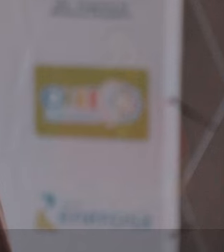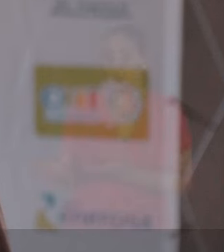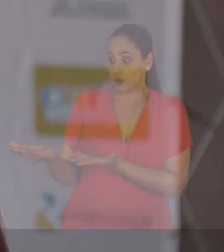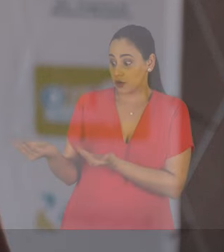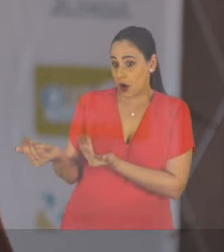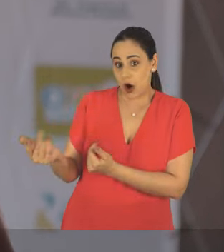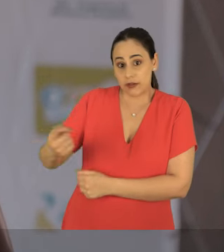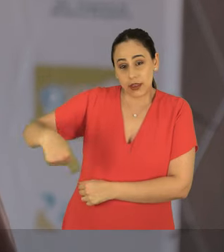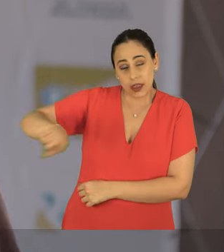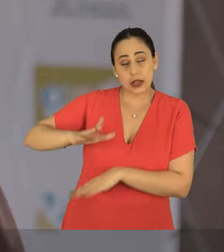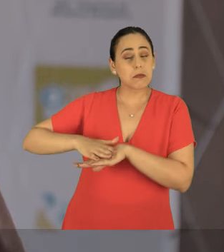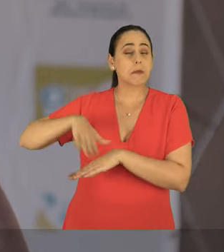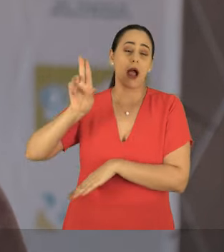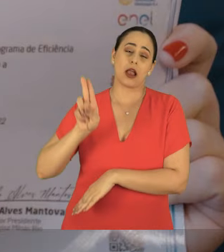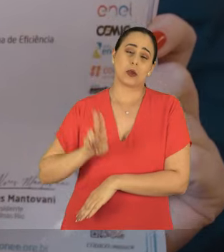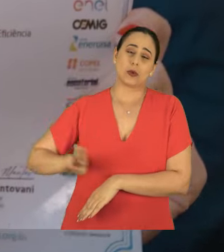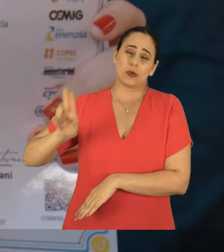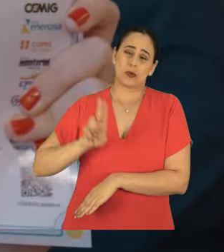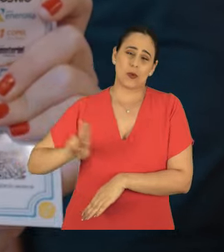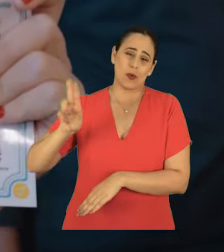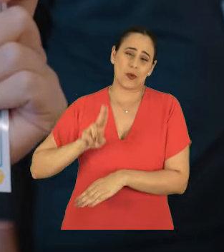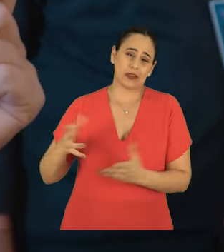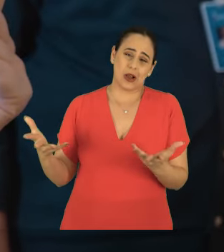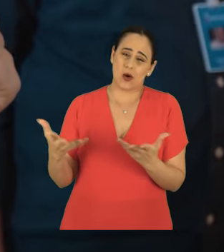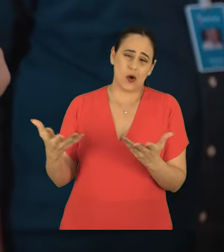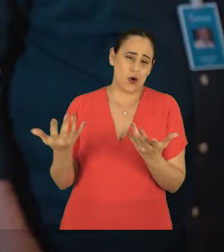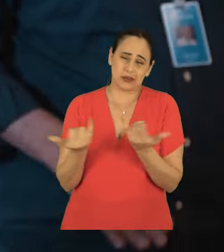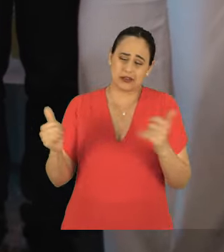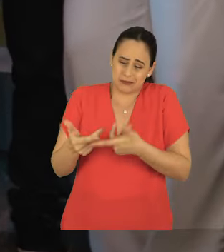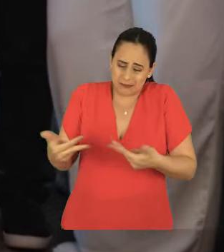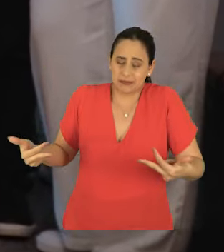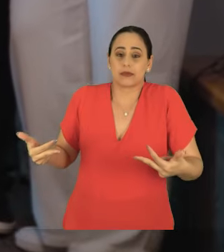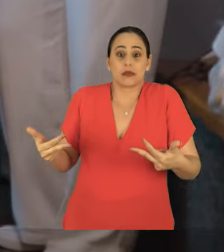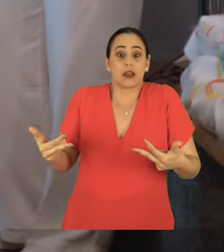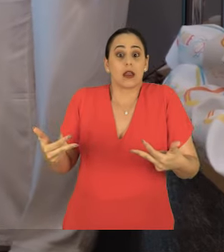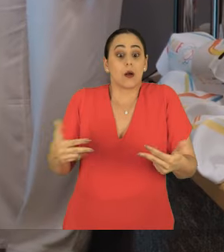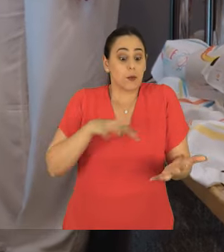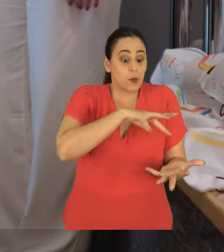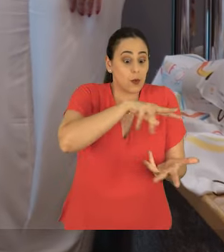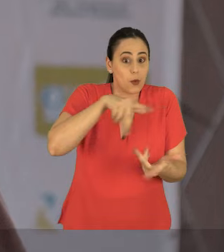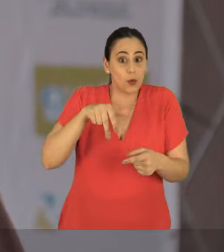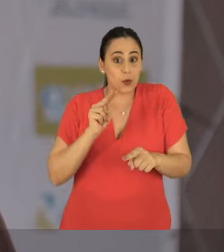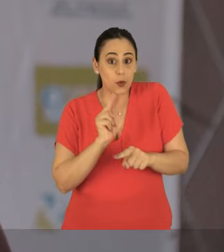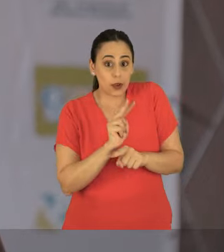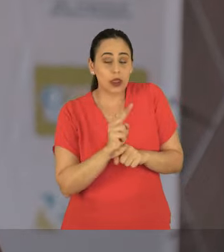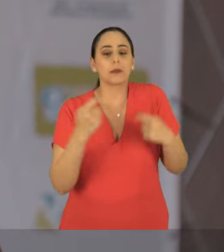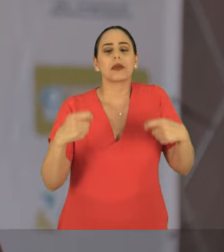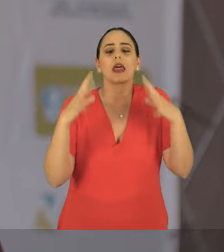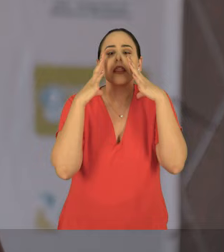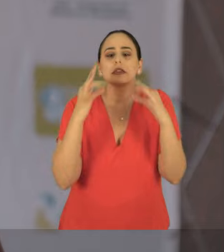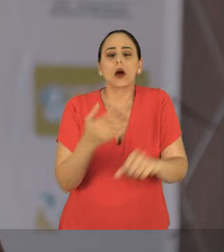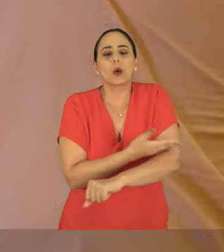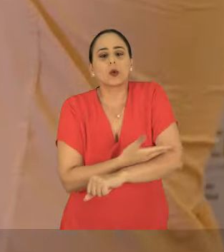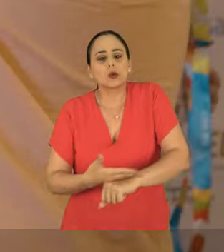Nossos jovens são os que mais consomem esse mundo hiperconectado. E para mantê-lo, é necessário cuidar, principalmente dos nossos hábitos do